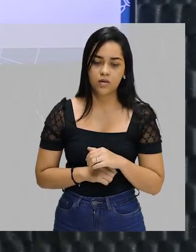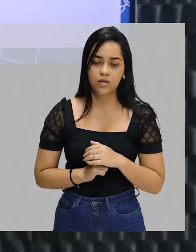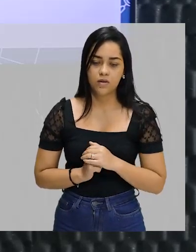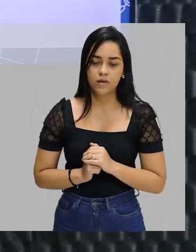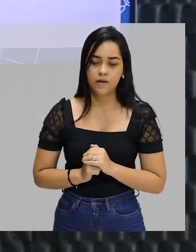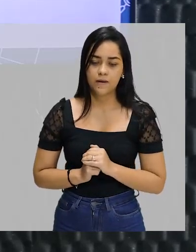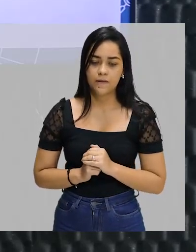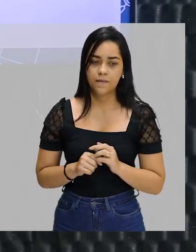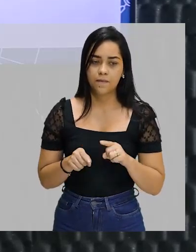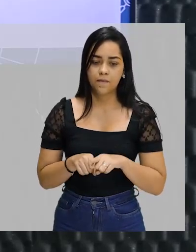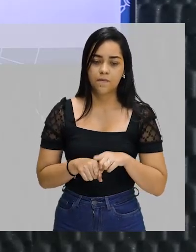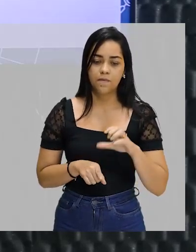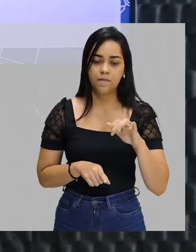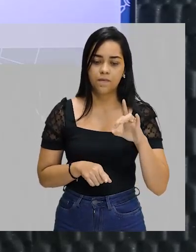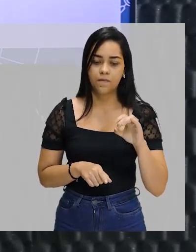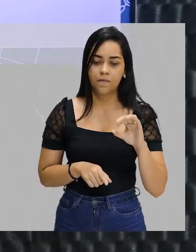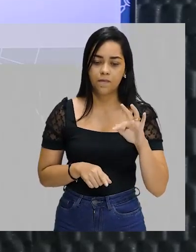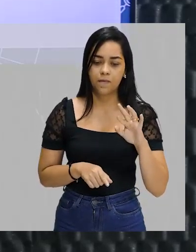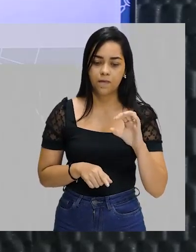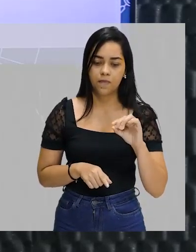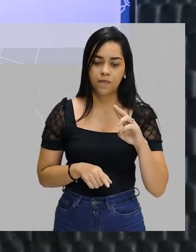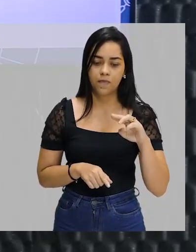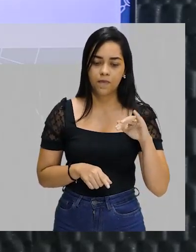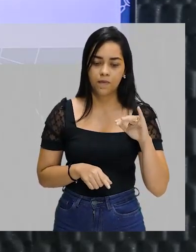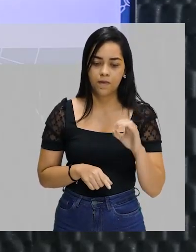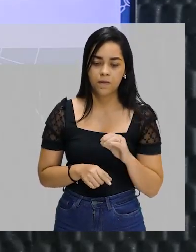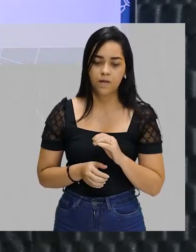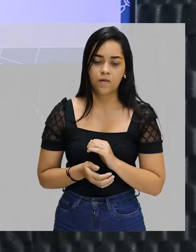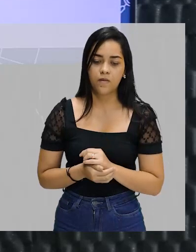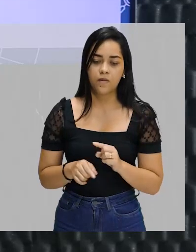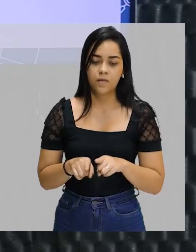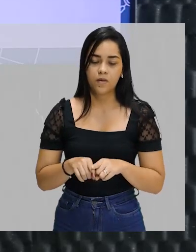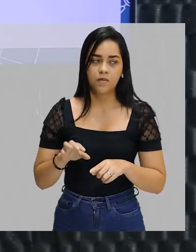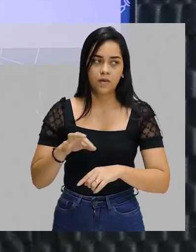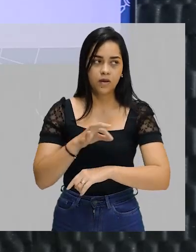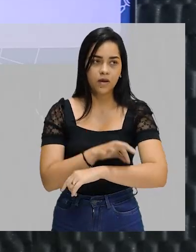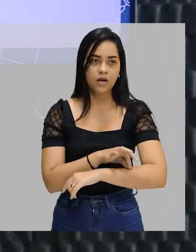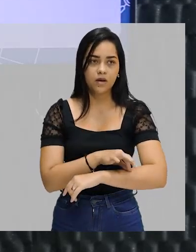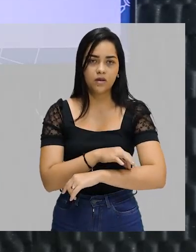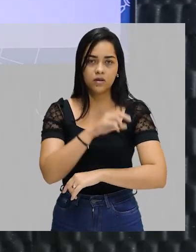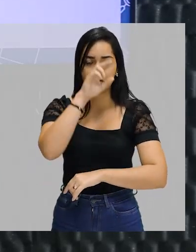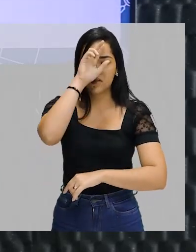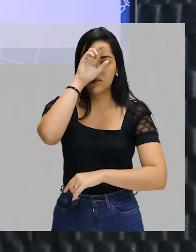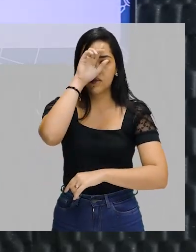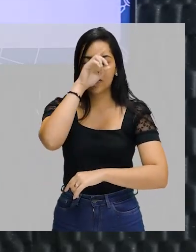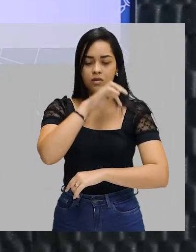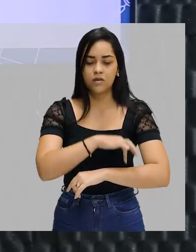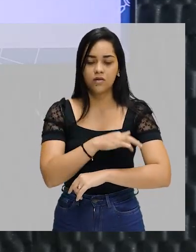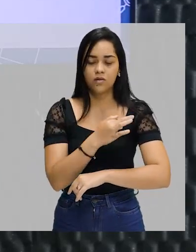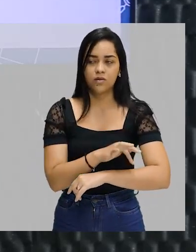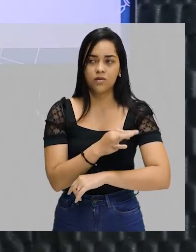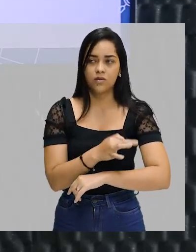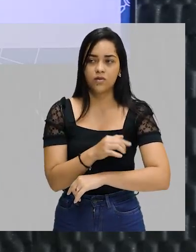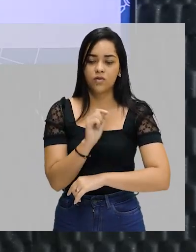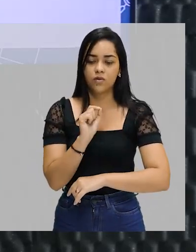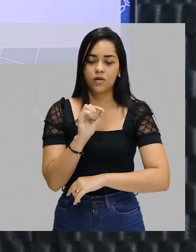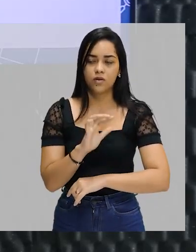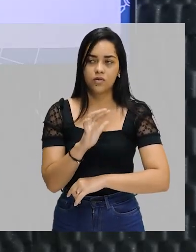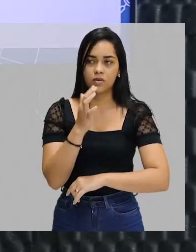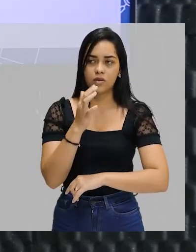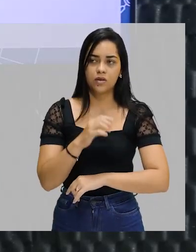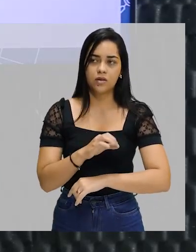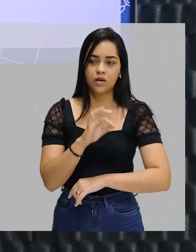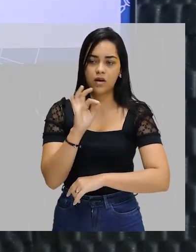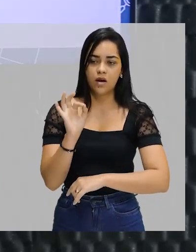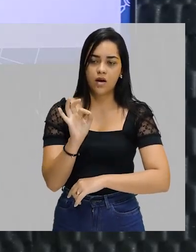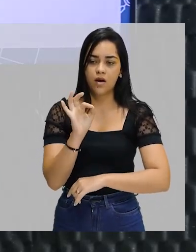Ácido fórmico. Então, se você já levou aquela picada de formiga e gerou aquela dor, o que acontece?